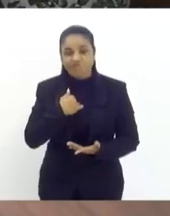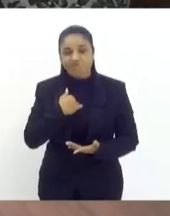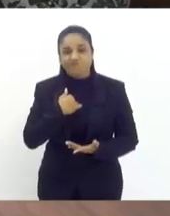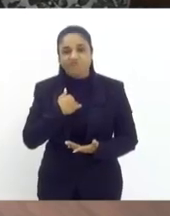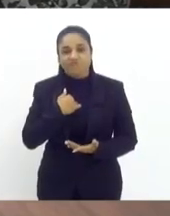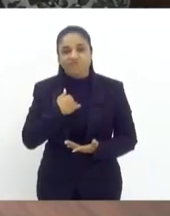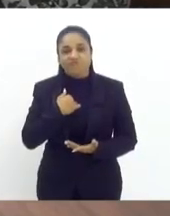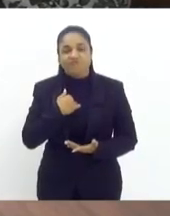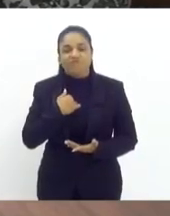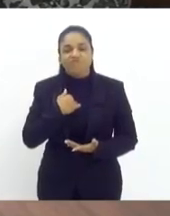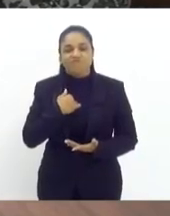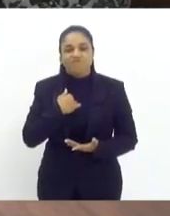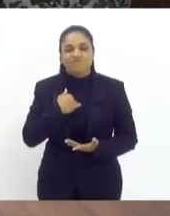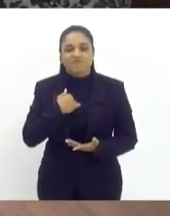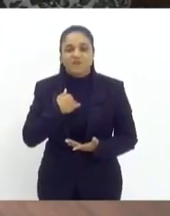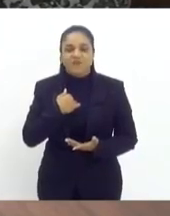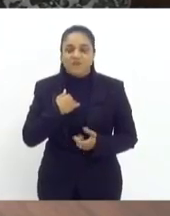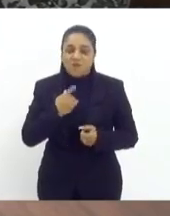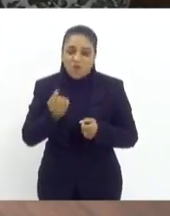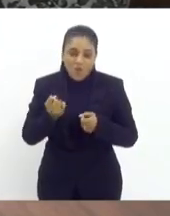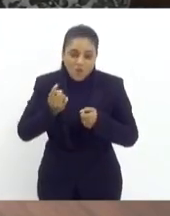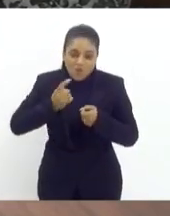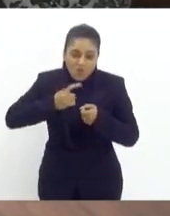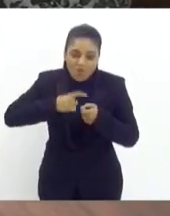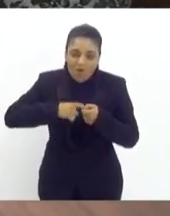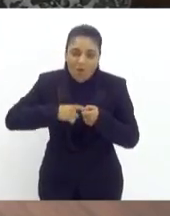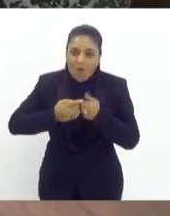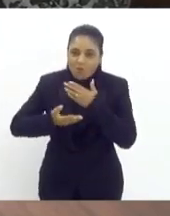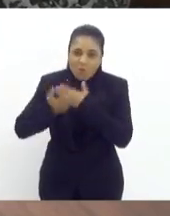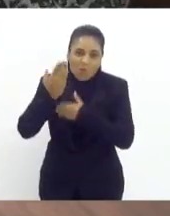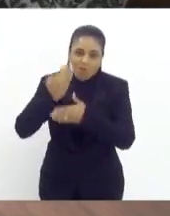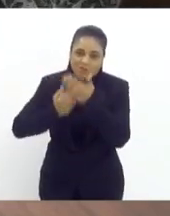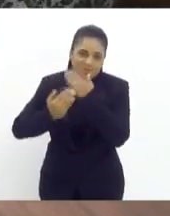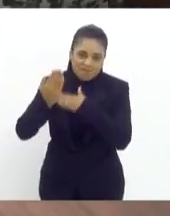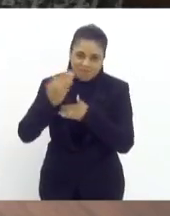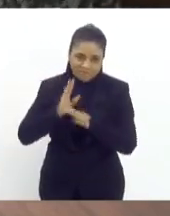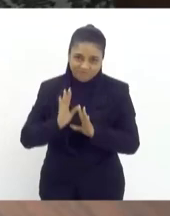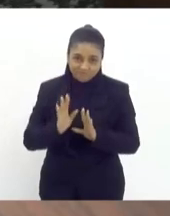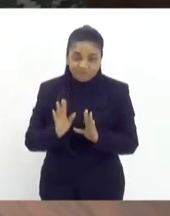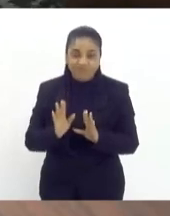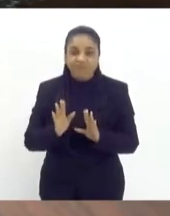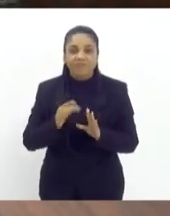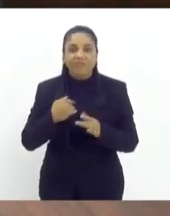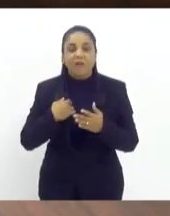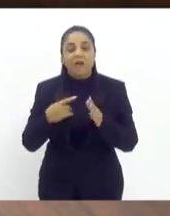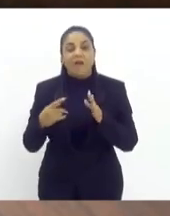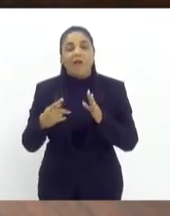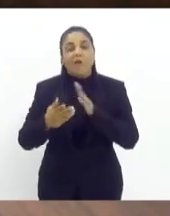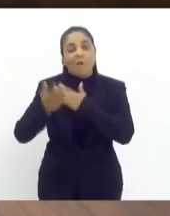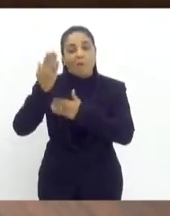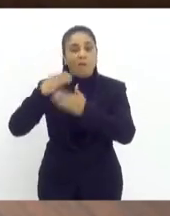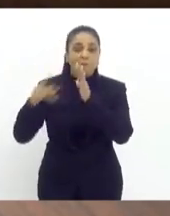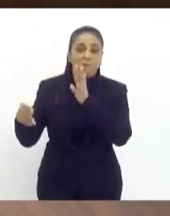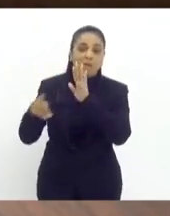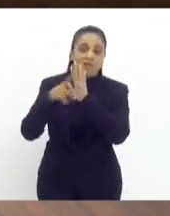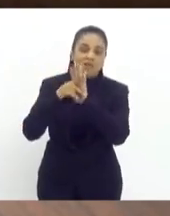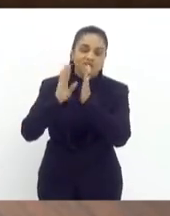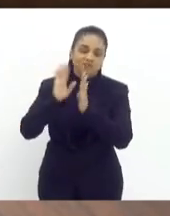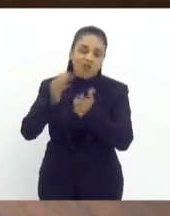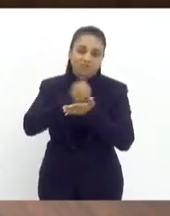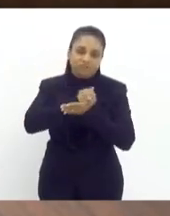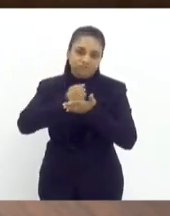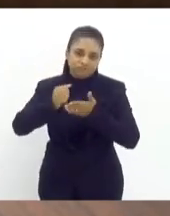eu jamais Volto ao passado passado pertence aos que já foram